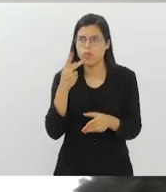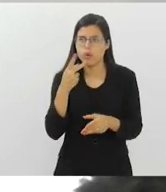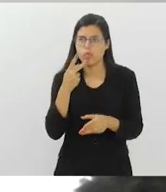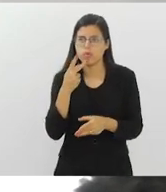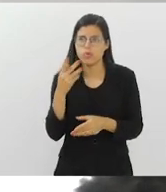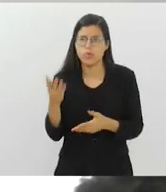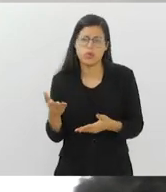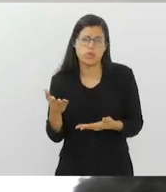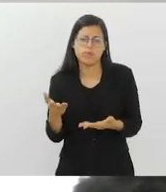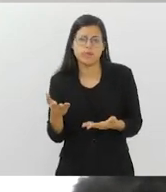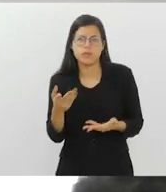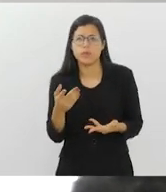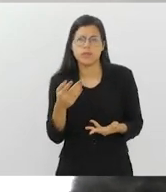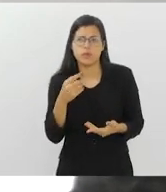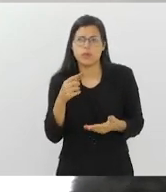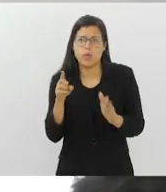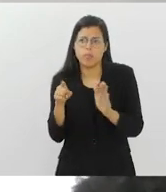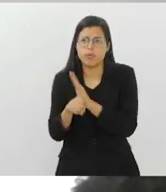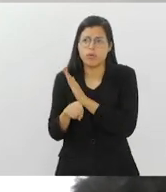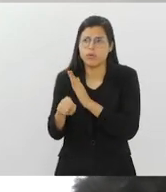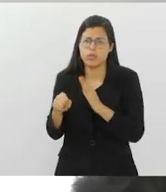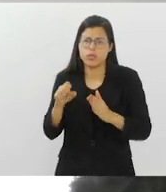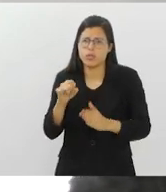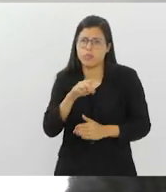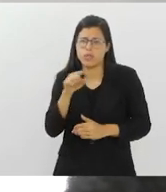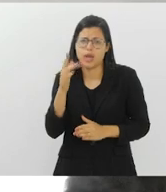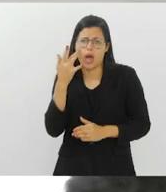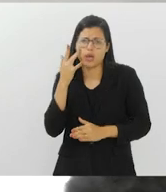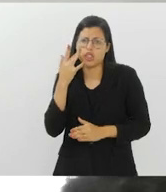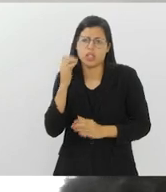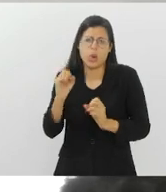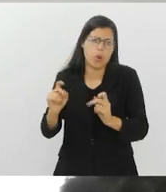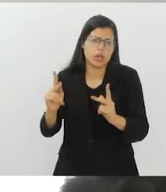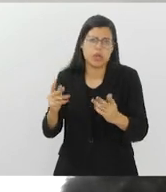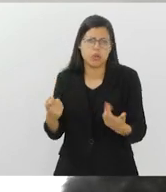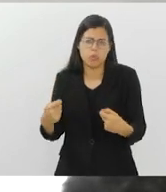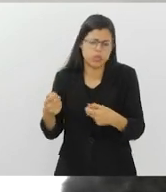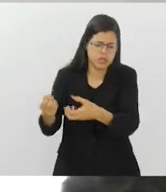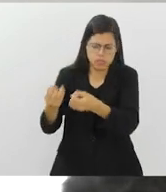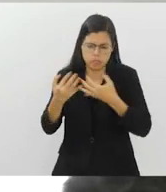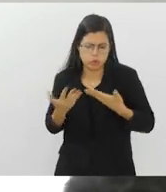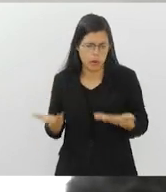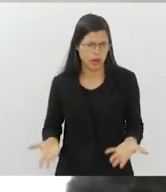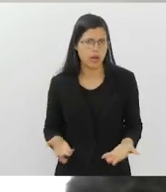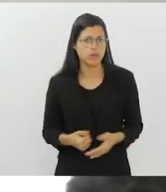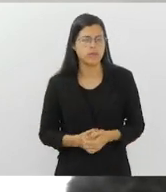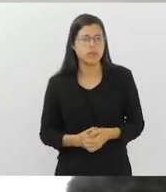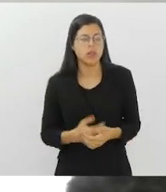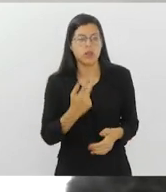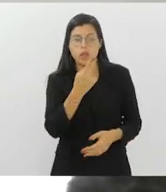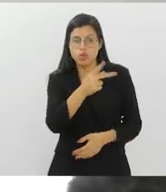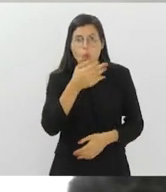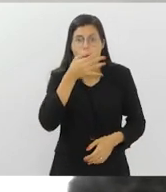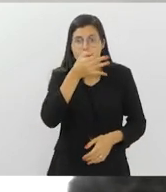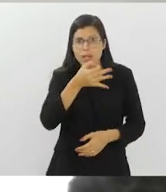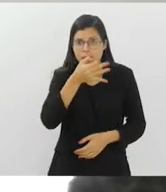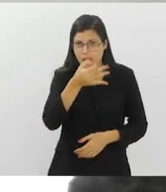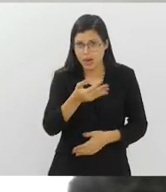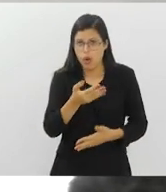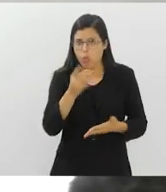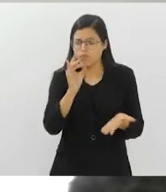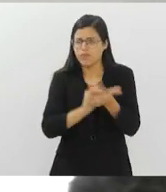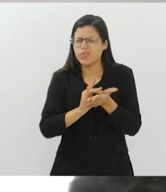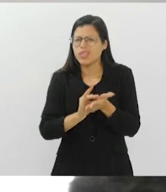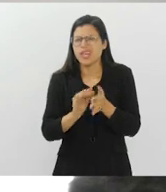achando que está tudo bem, não precisa nem vir aqui falar nada conosco. Então, na sua opinião sincera, você acha que está